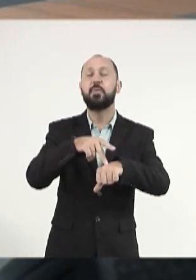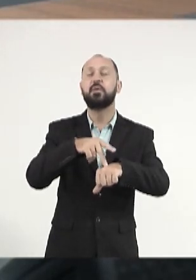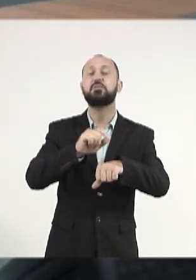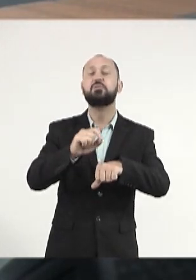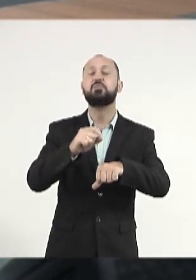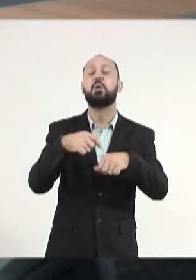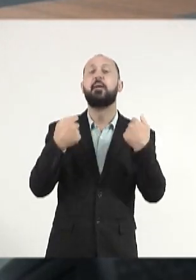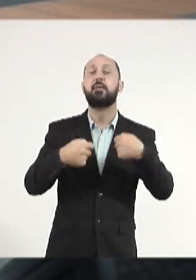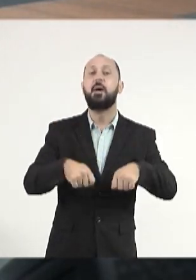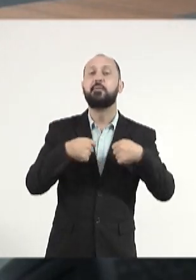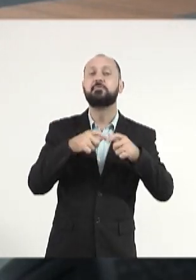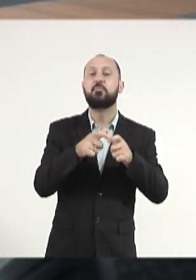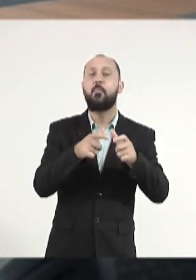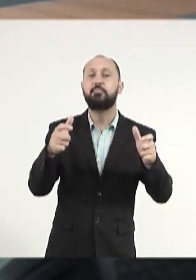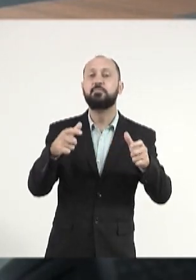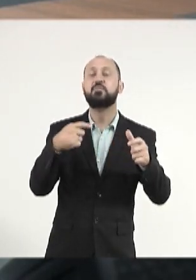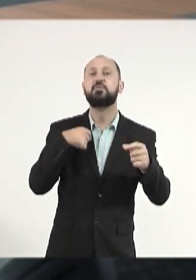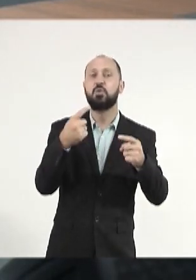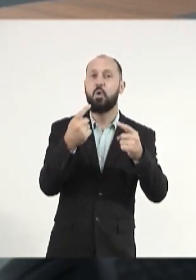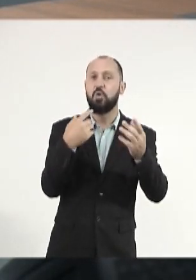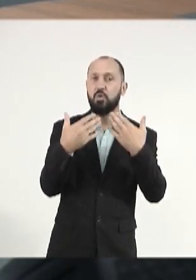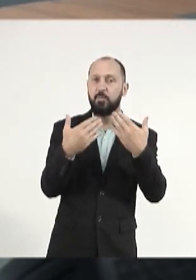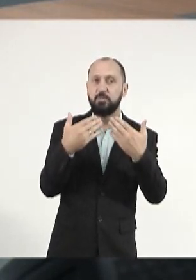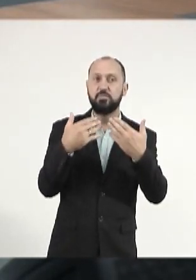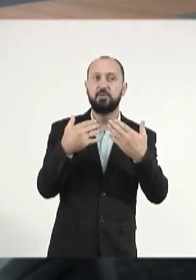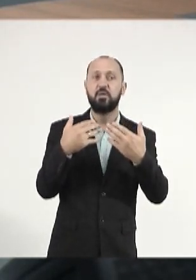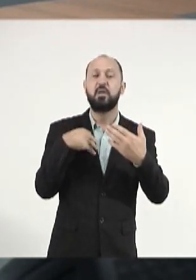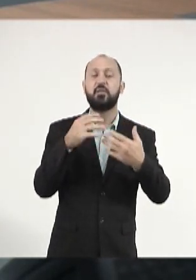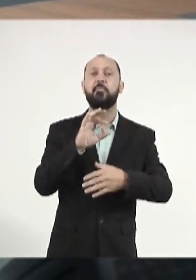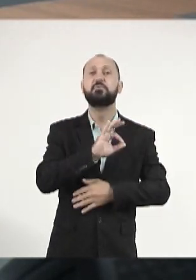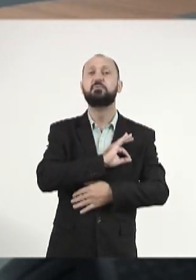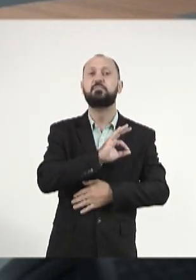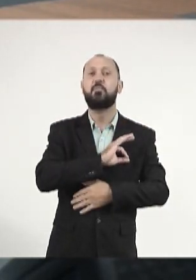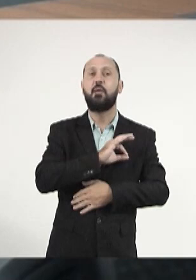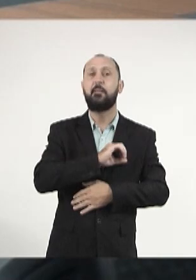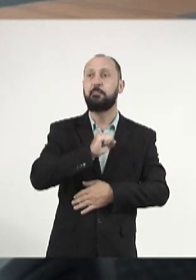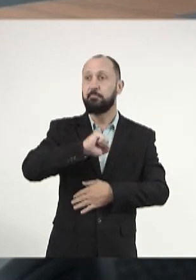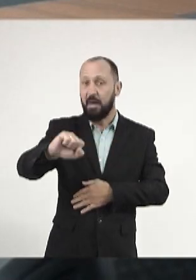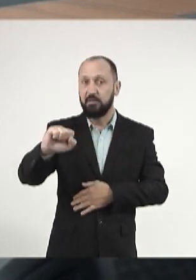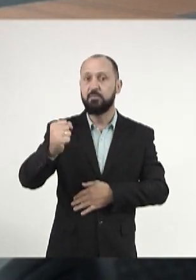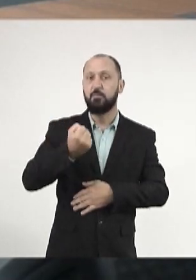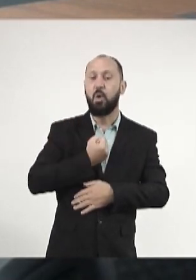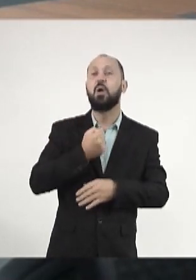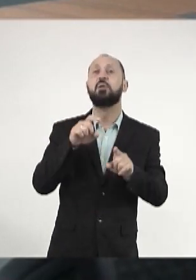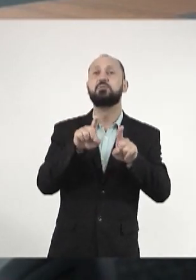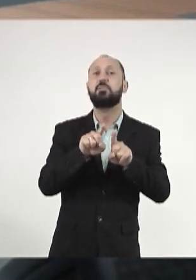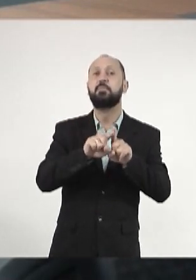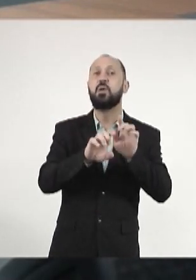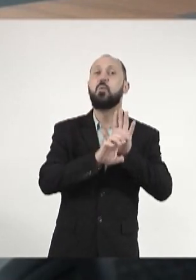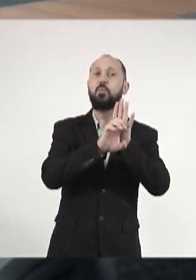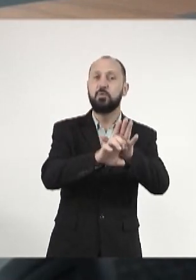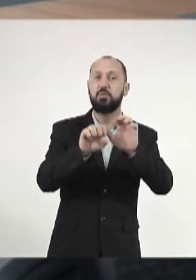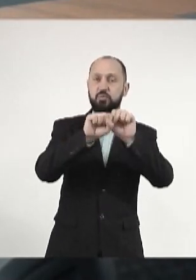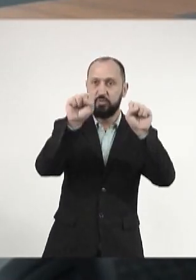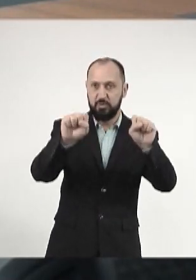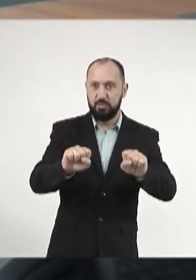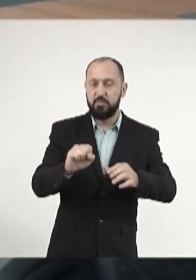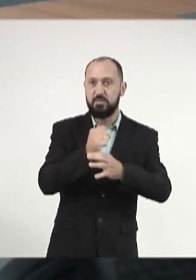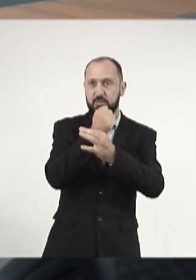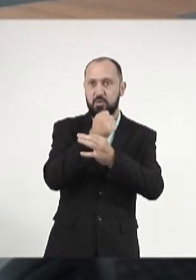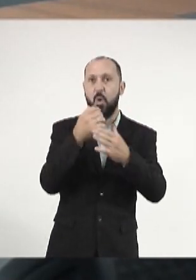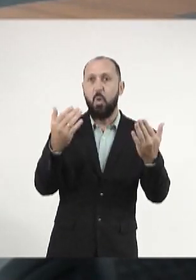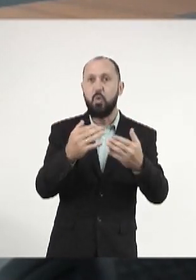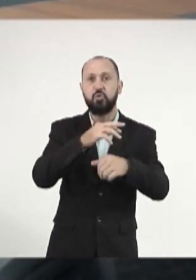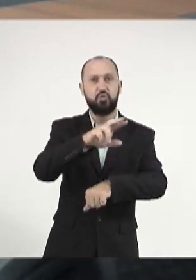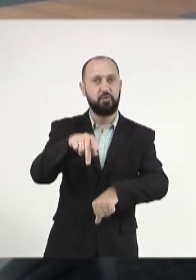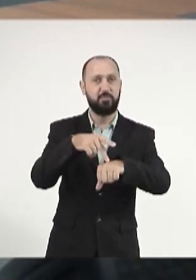demanda necessária de se fazer um debate, e nós temos uma polícia que mata e morre também. Portanto, o modelo de sistema de segurança que nós temos